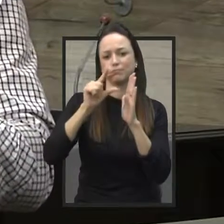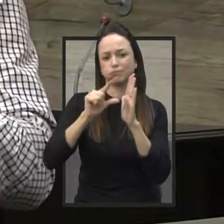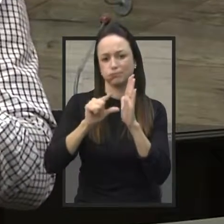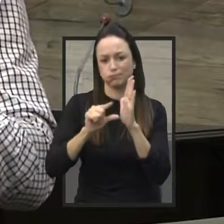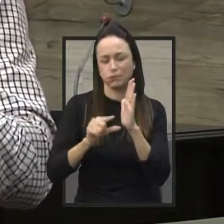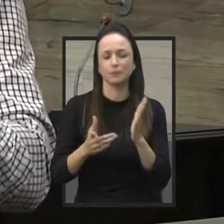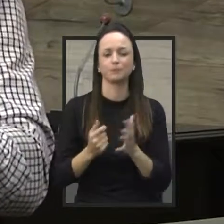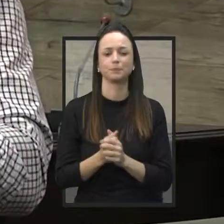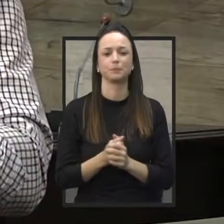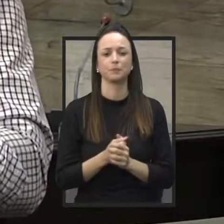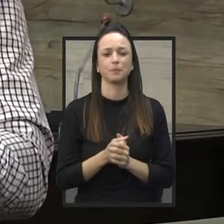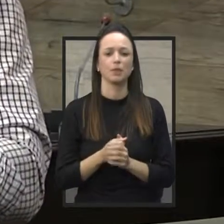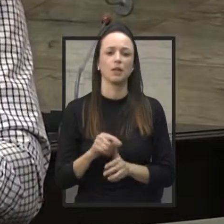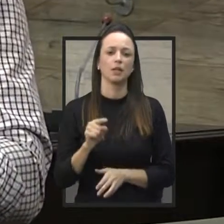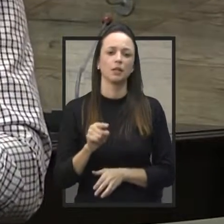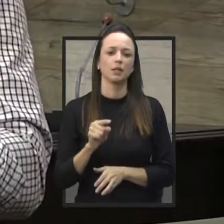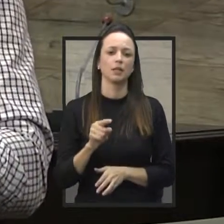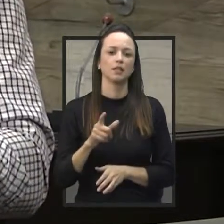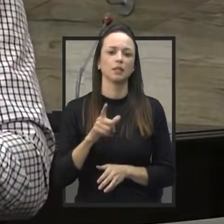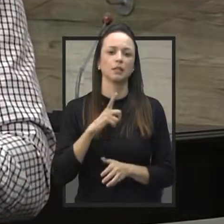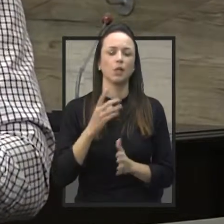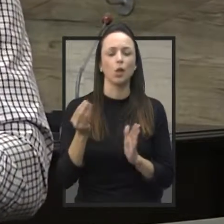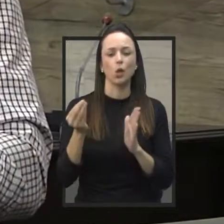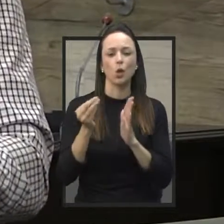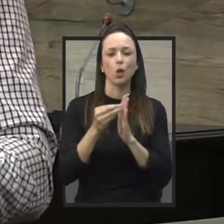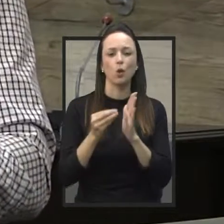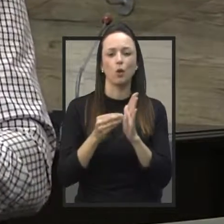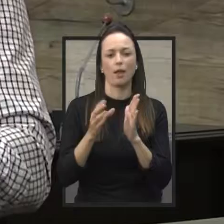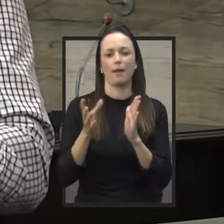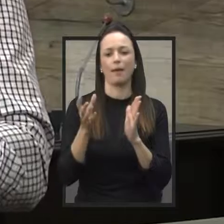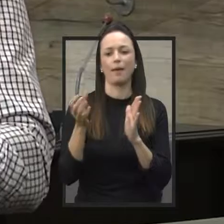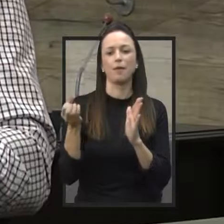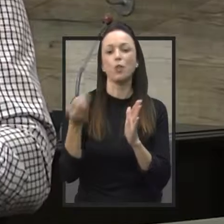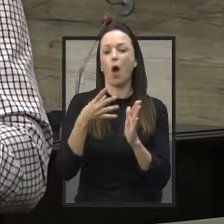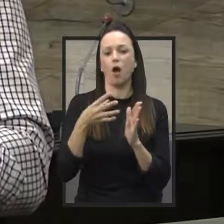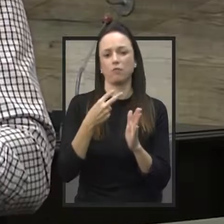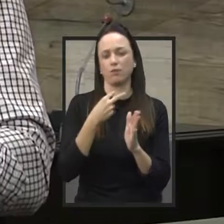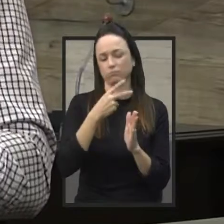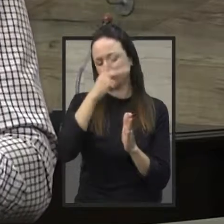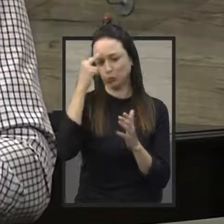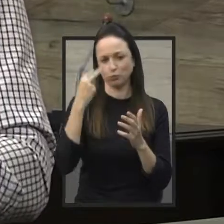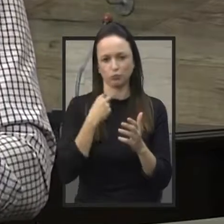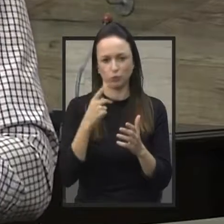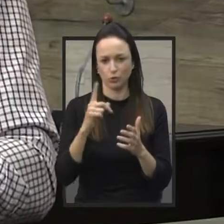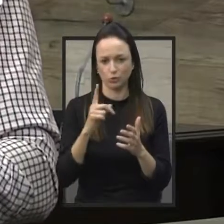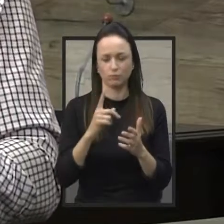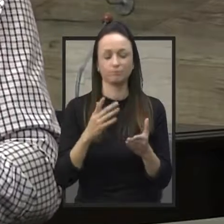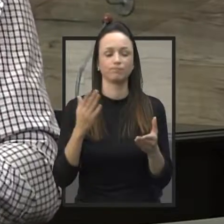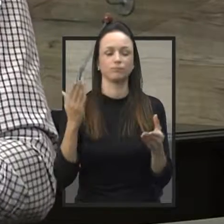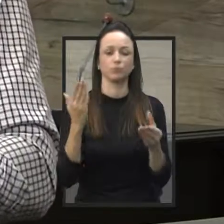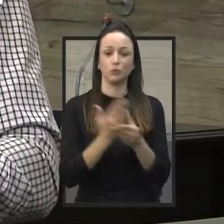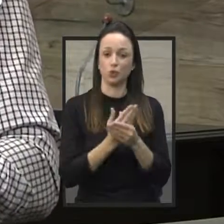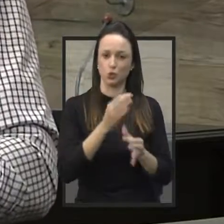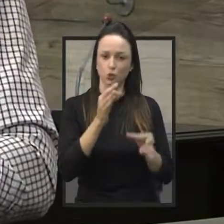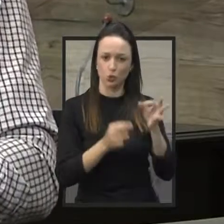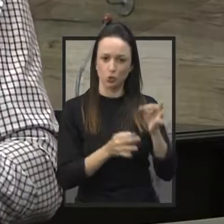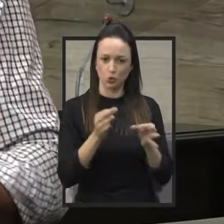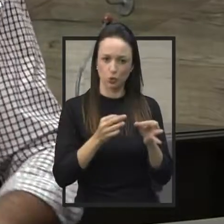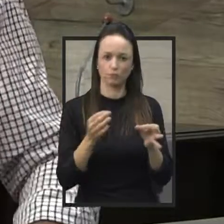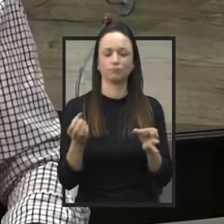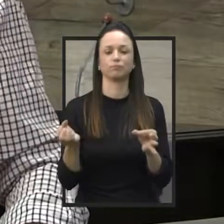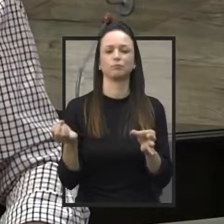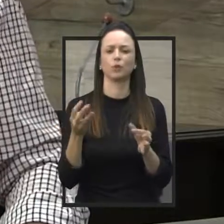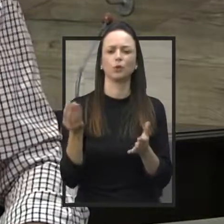que fossem colocadas novas pessoas ali. Por via judicial, a gente sabe que foram agregados novos, até